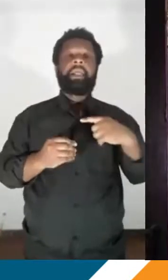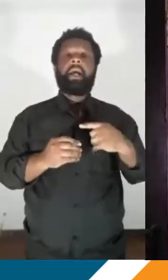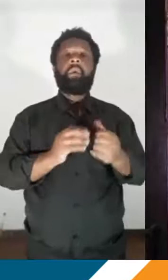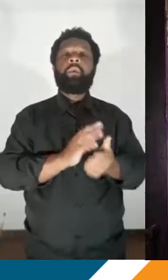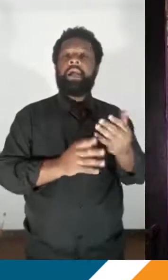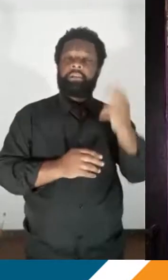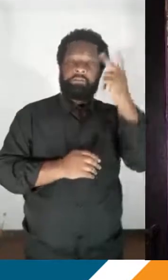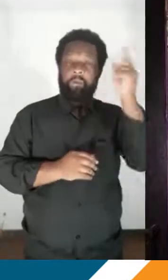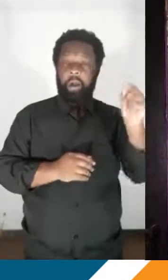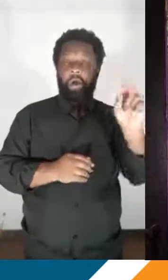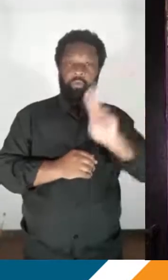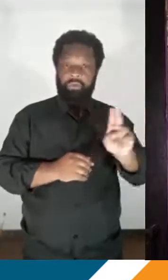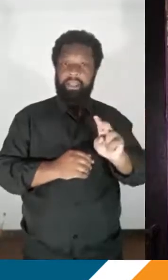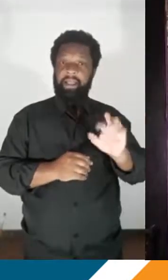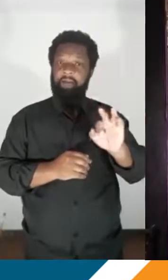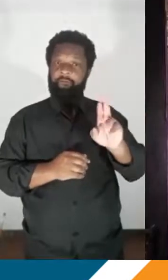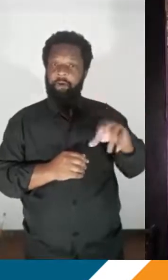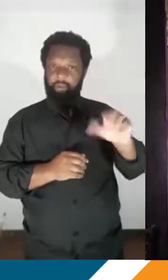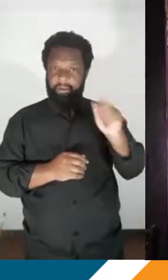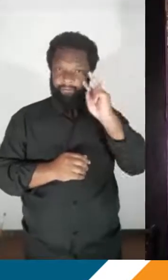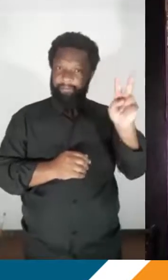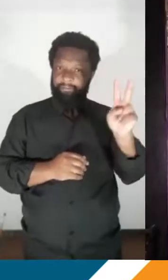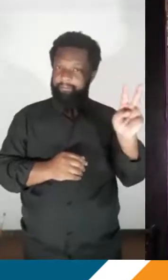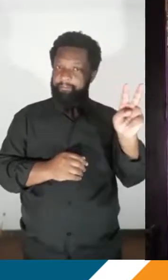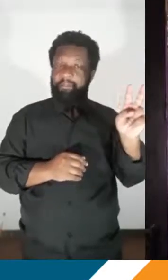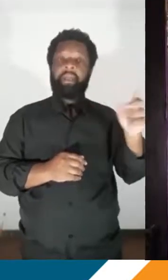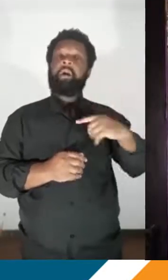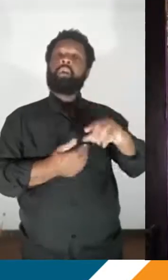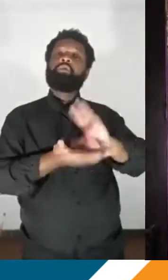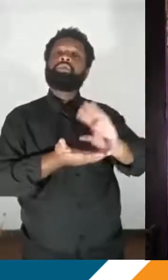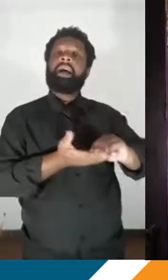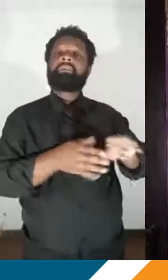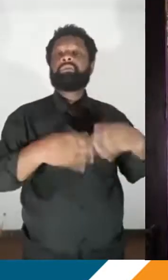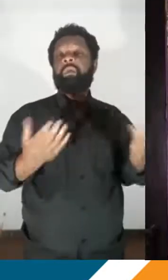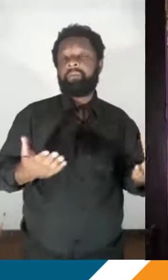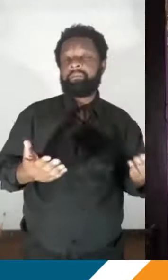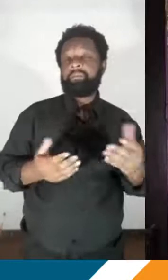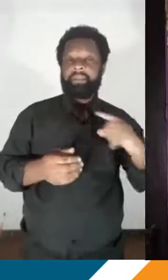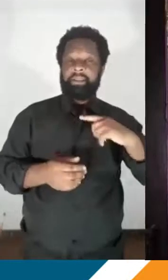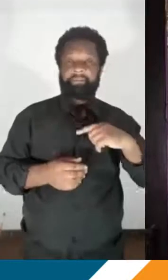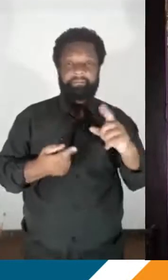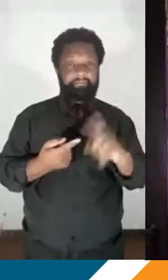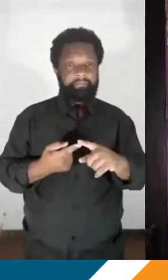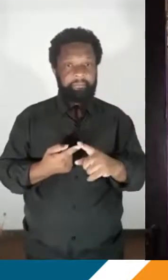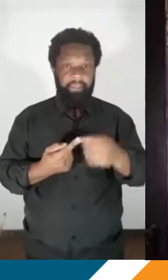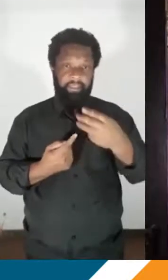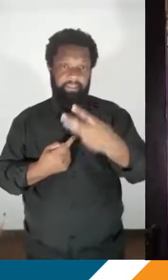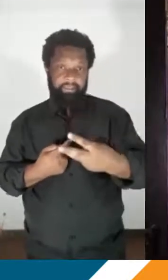a concentração comum, grama por litro, nós vamos usar essa fórmula aqui, certo? E os dados que nós temos são